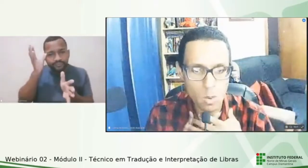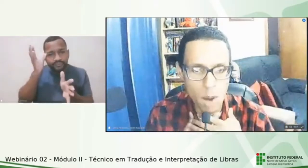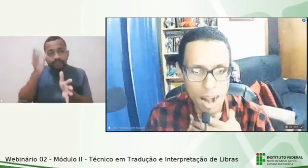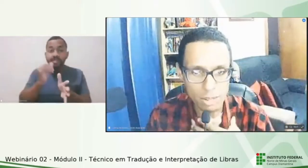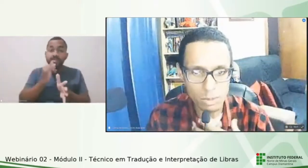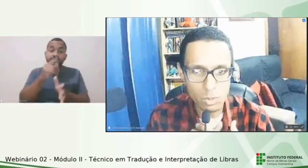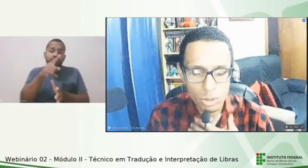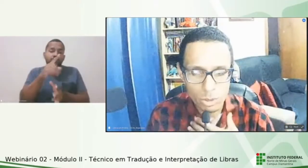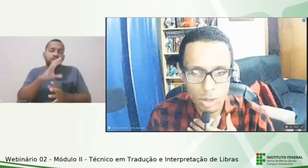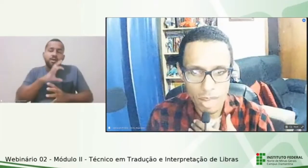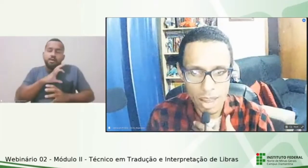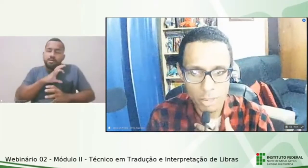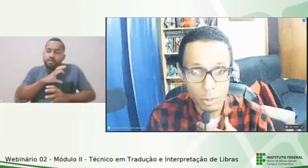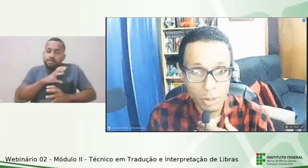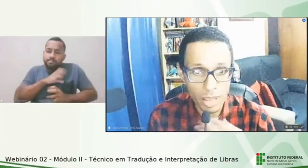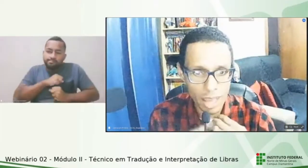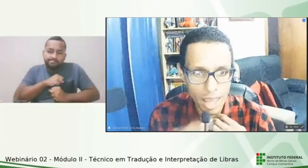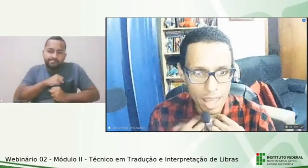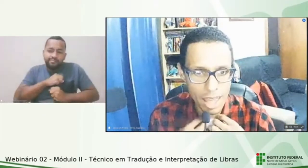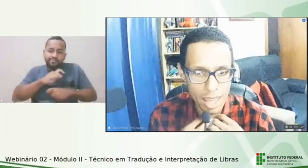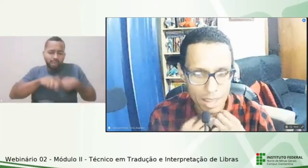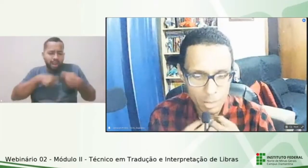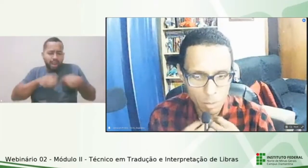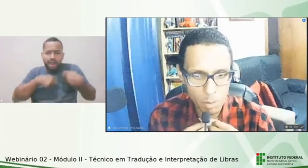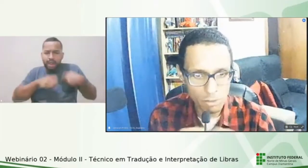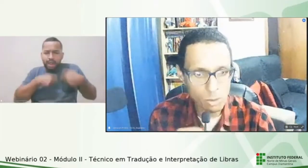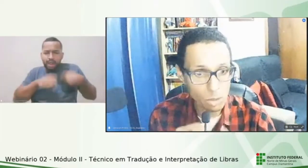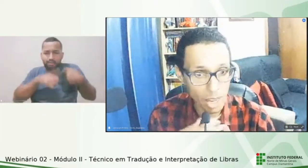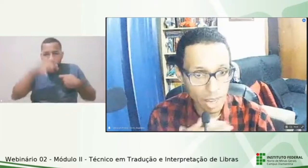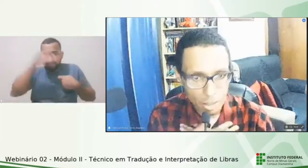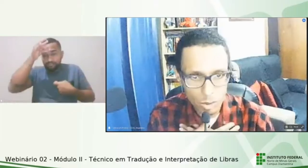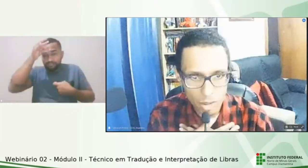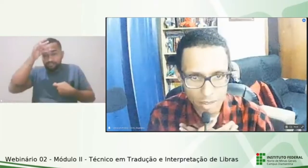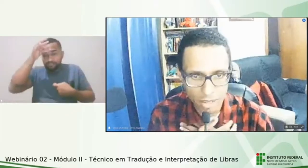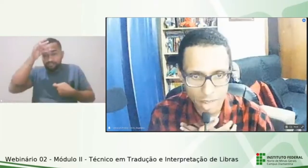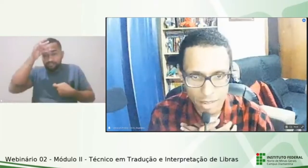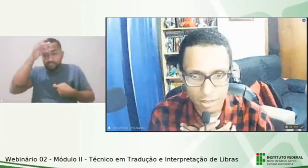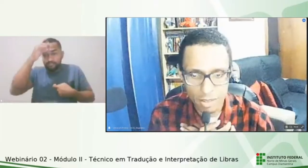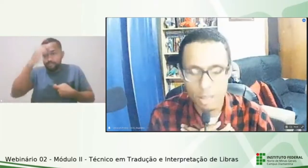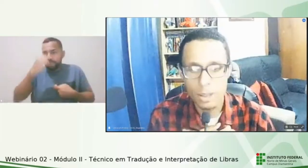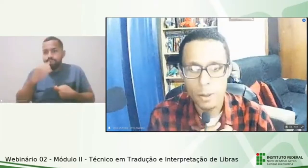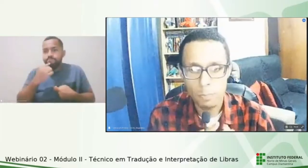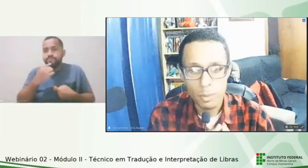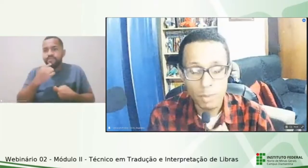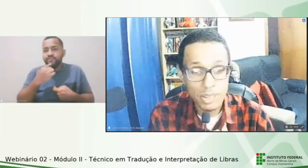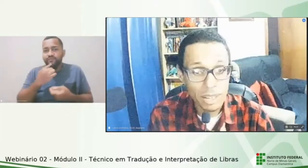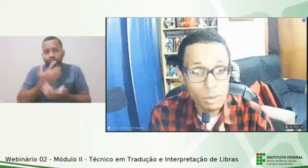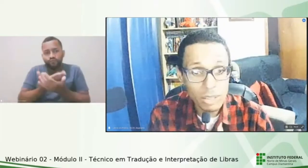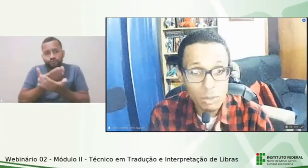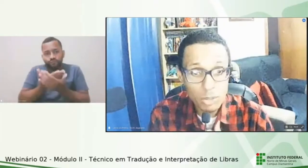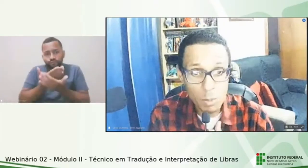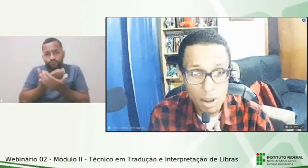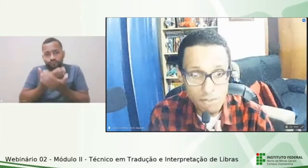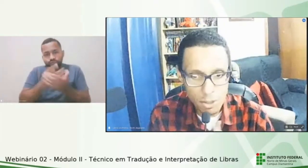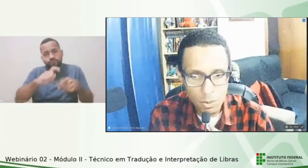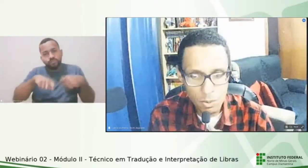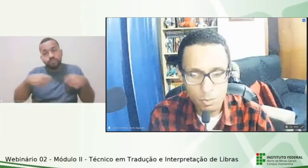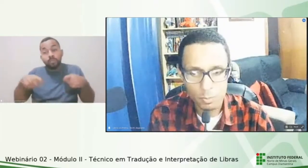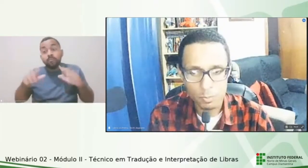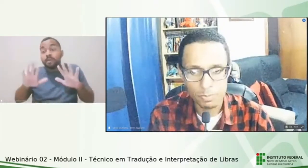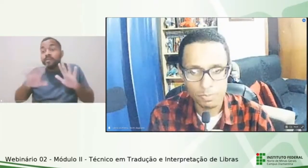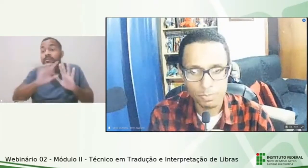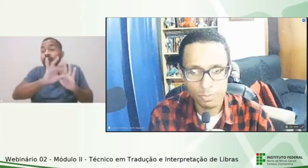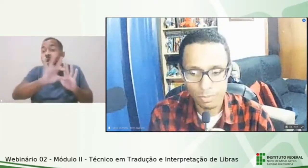Eu guardo muitos sinais porque esse é meu perfil, de estudar sinais. Mas cada um tem o seu perfil.